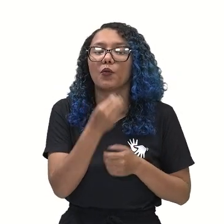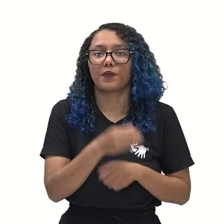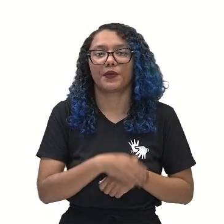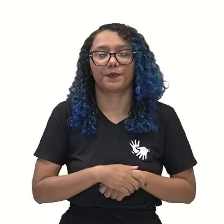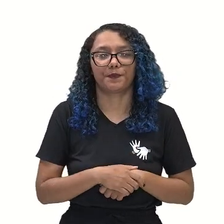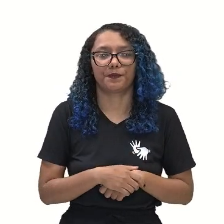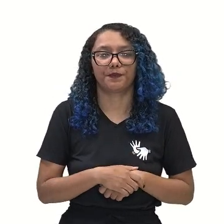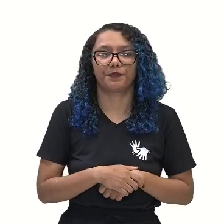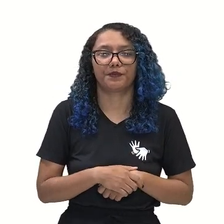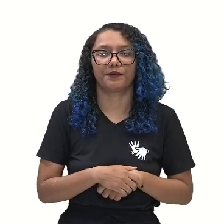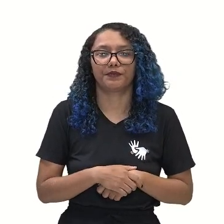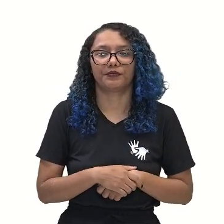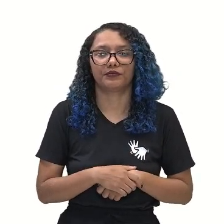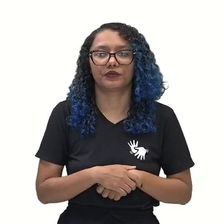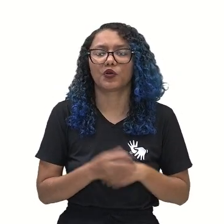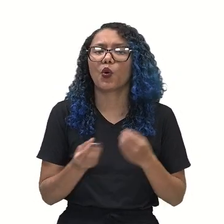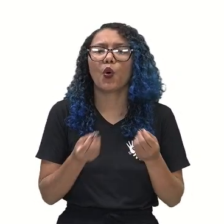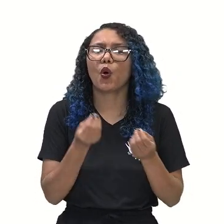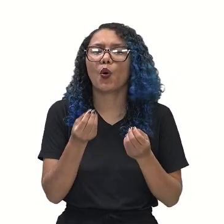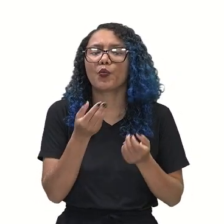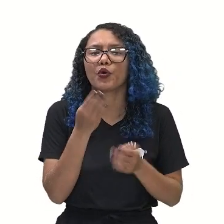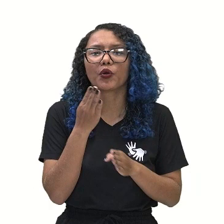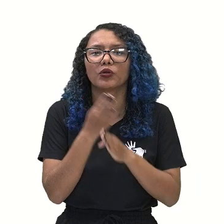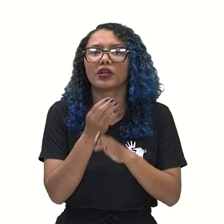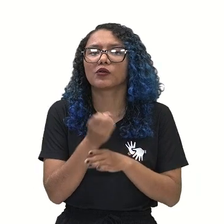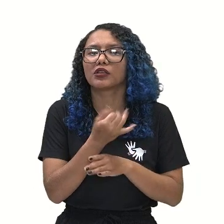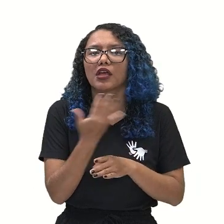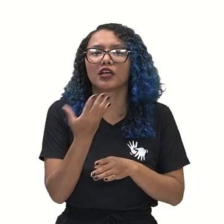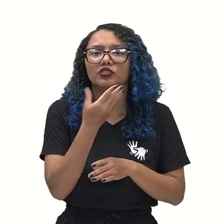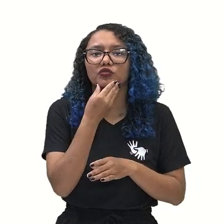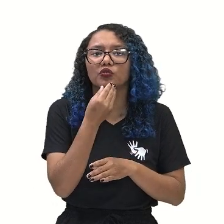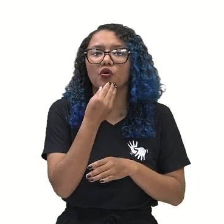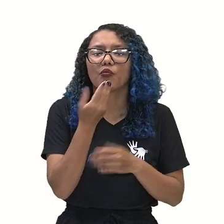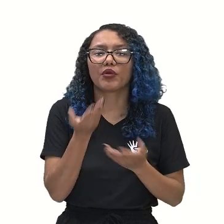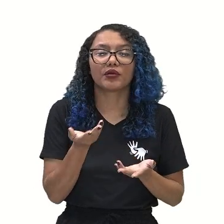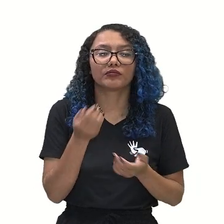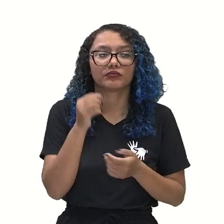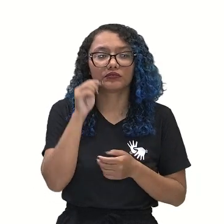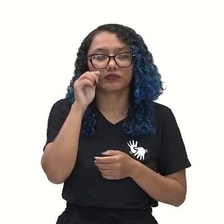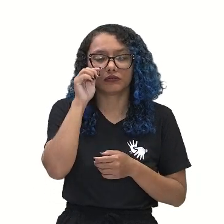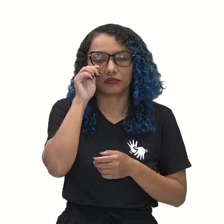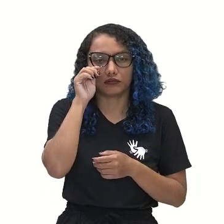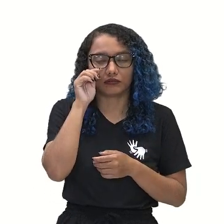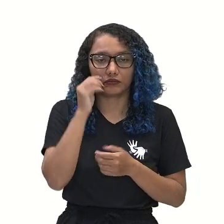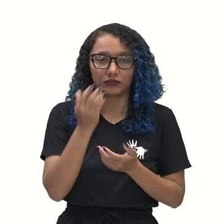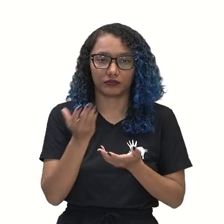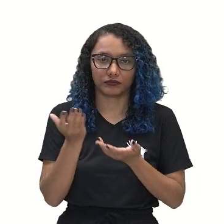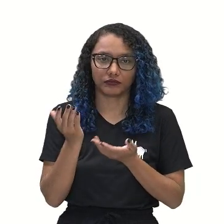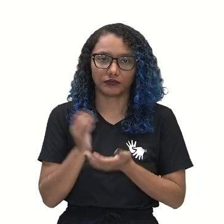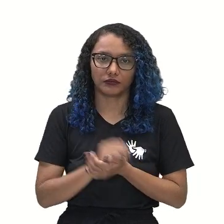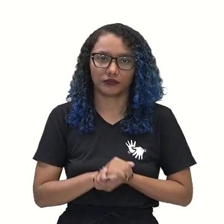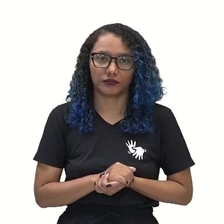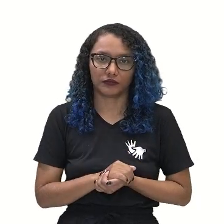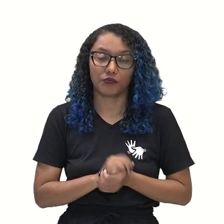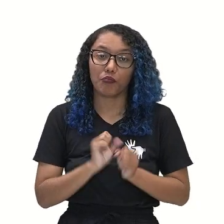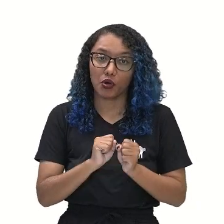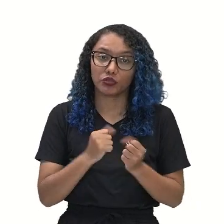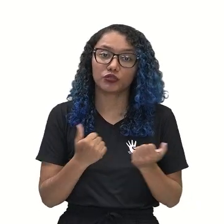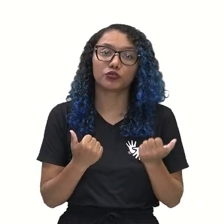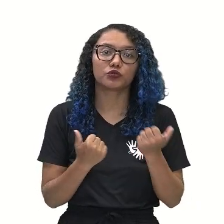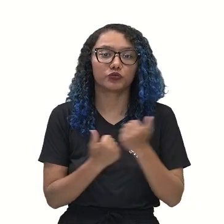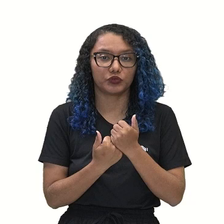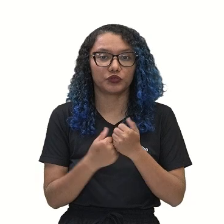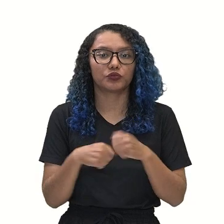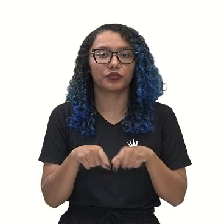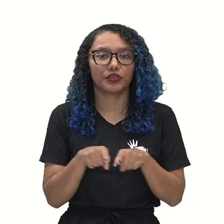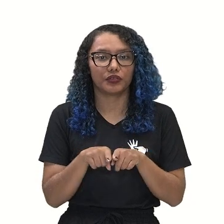número dos meninos? Pessoal, o número dos meninos está exatamente aqui. Você substitui, ó. Nosso y